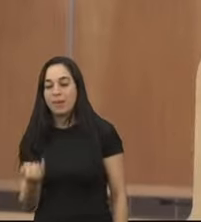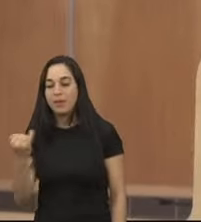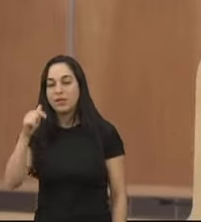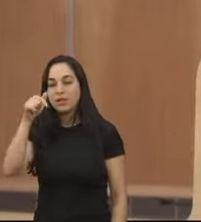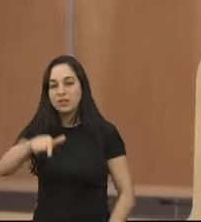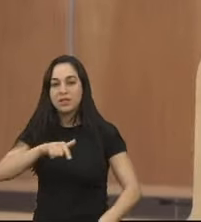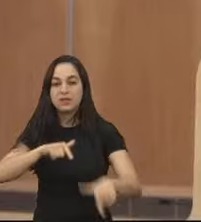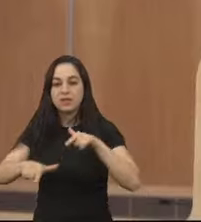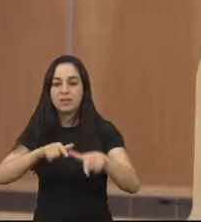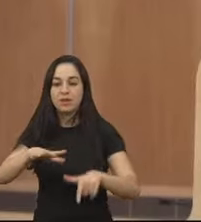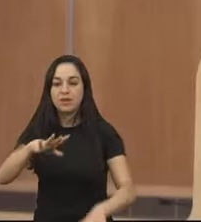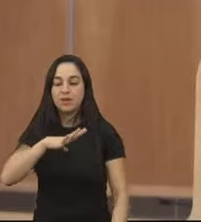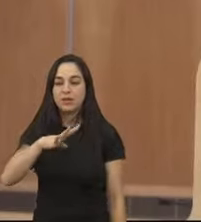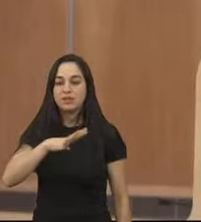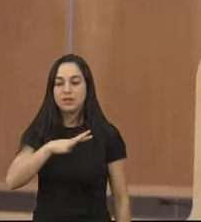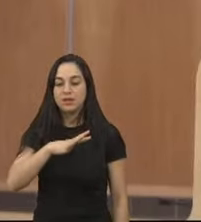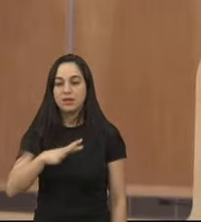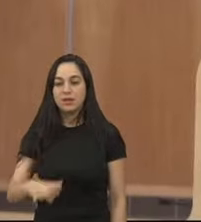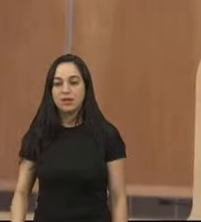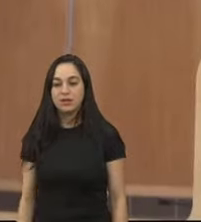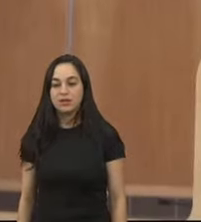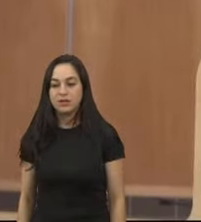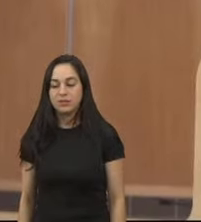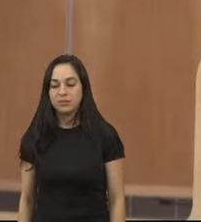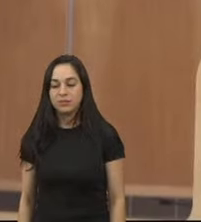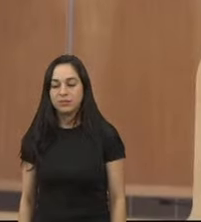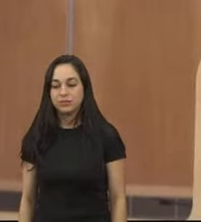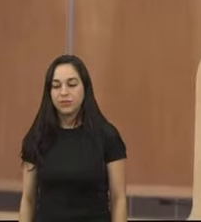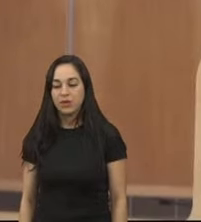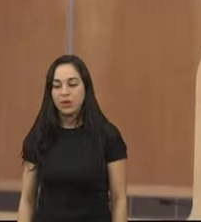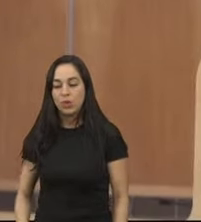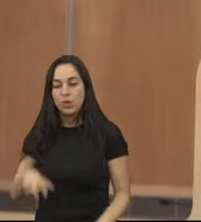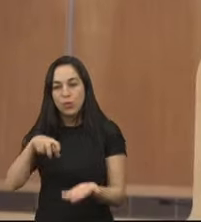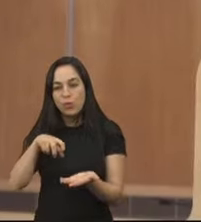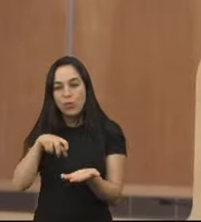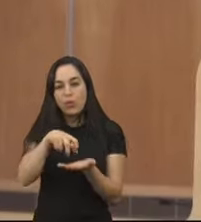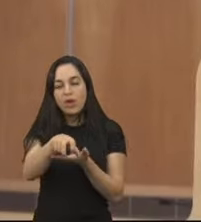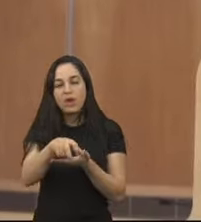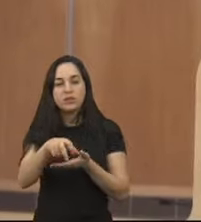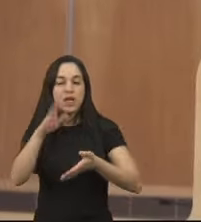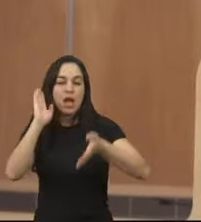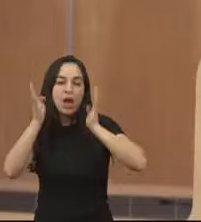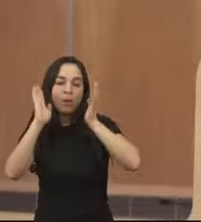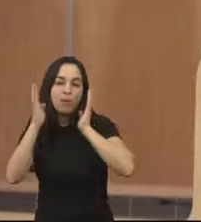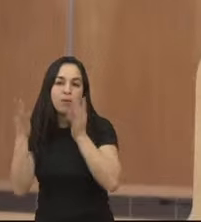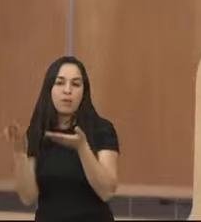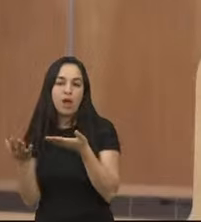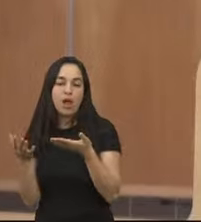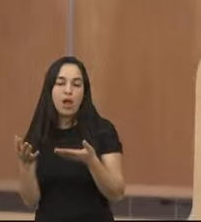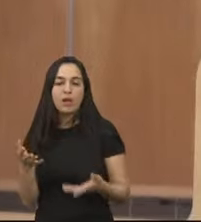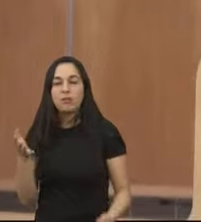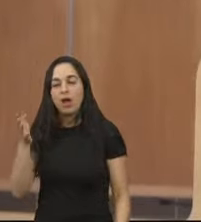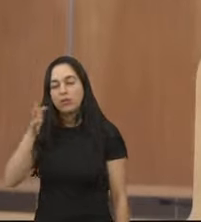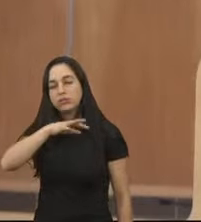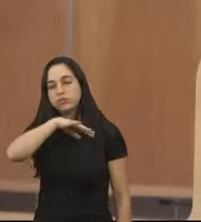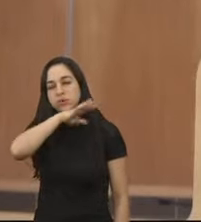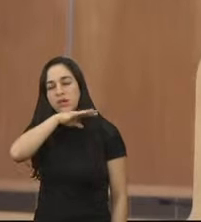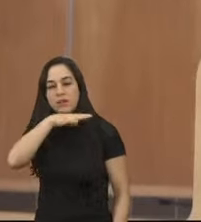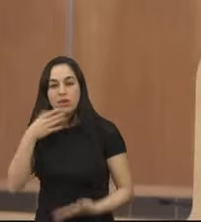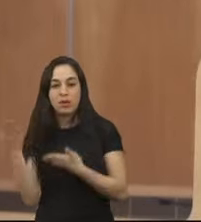cidade, que é o trabalho com veículos de tração animal. temos aí diversas categorias,